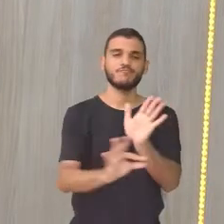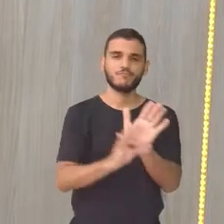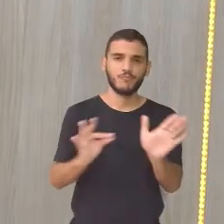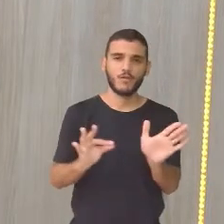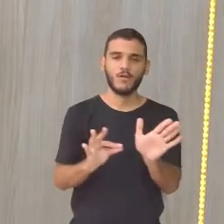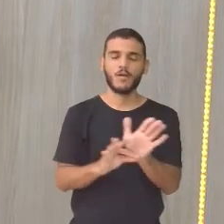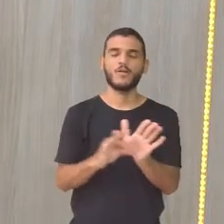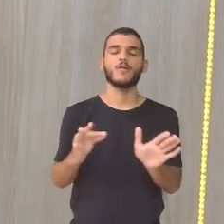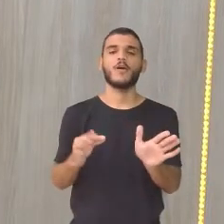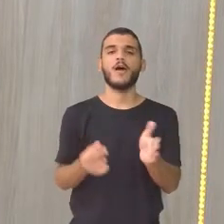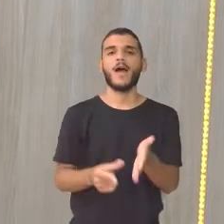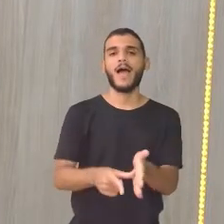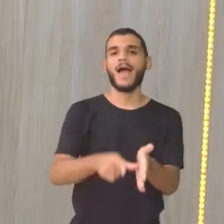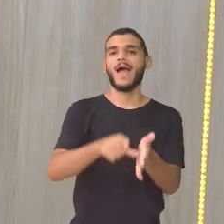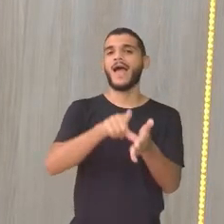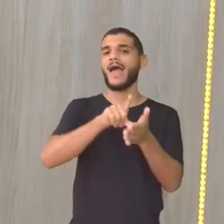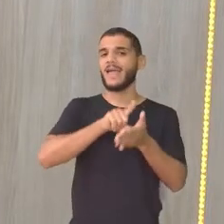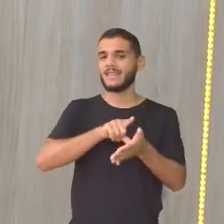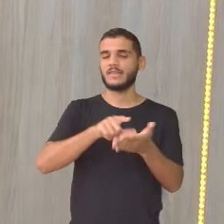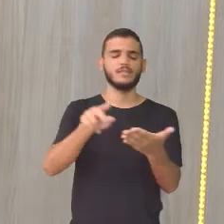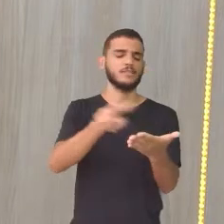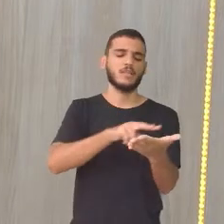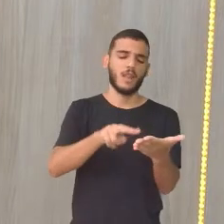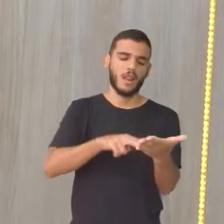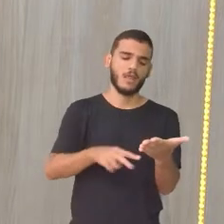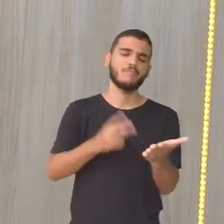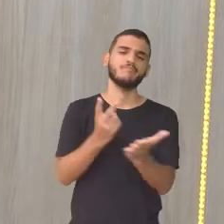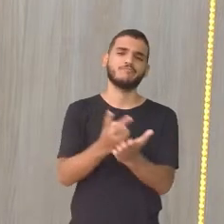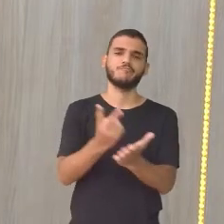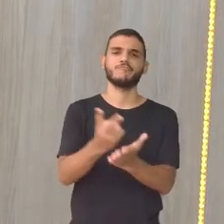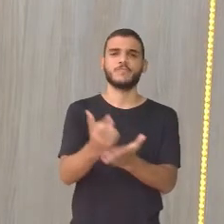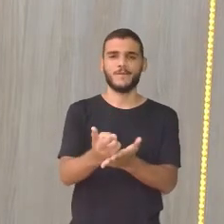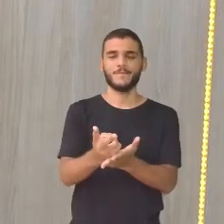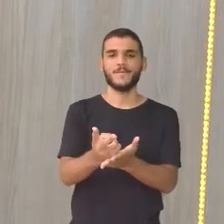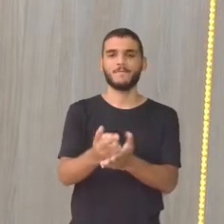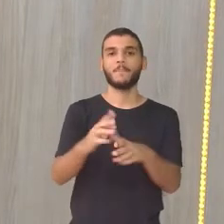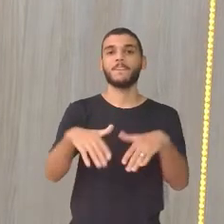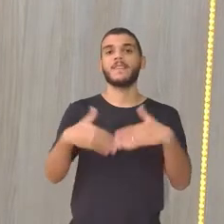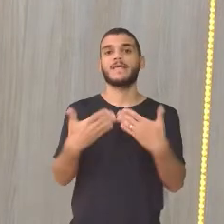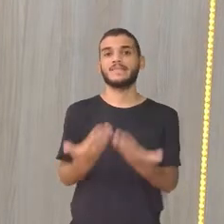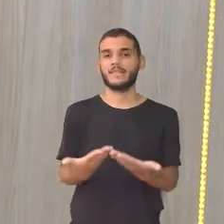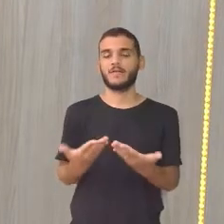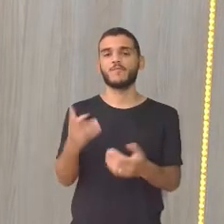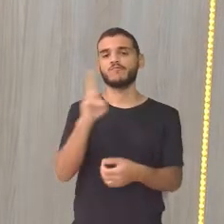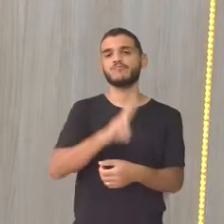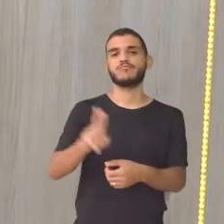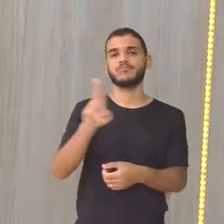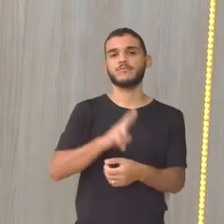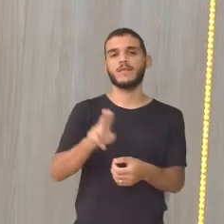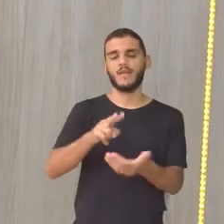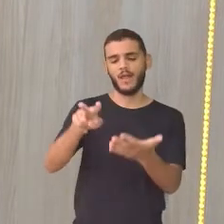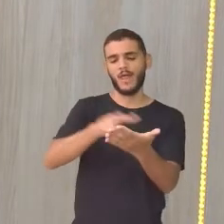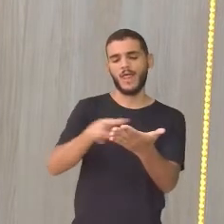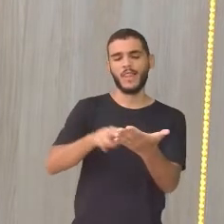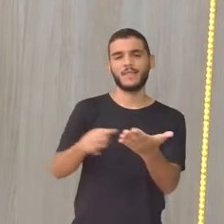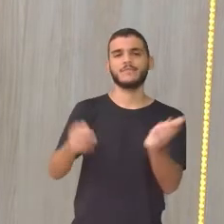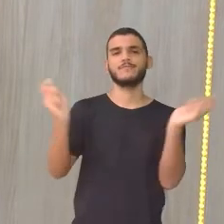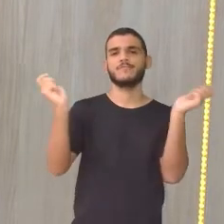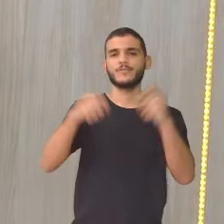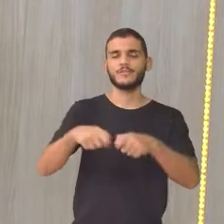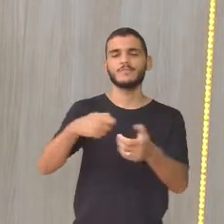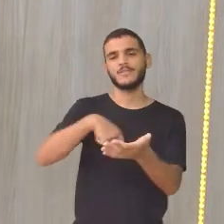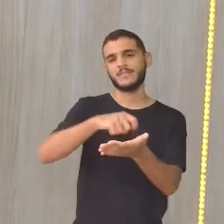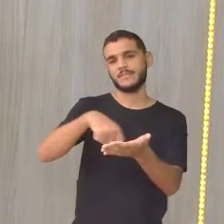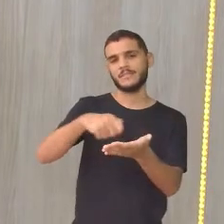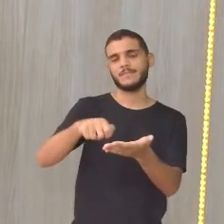eles foram, antes de tudo, leitores. E foi através da leitura que eles começaram a escrever. Porque